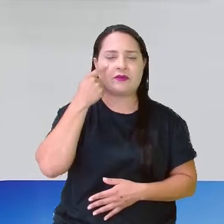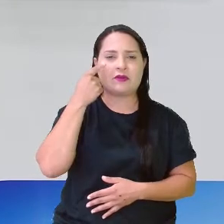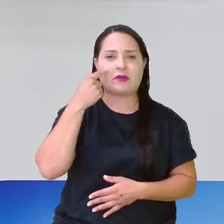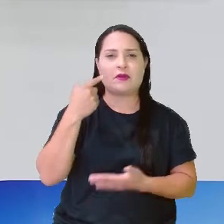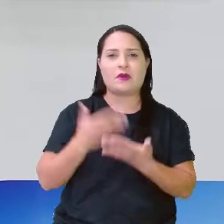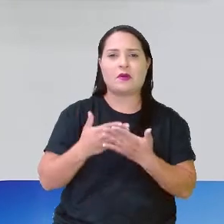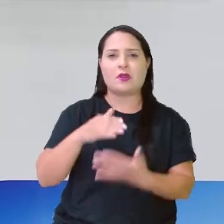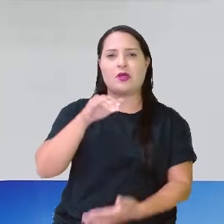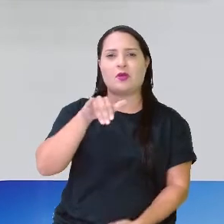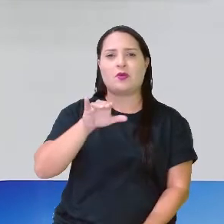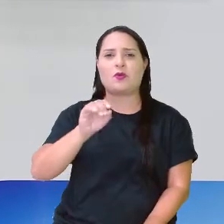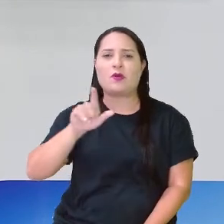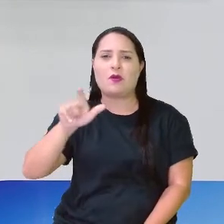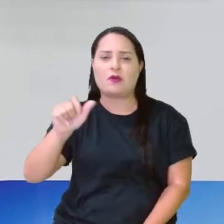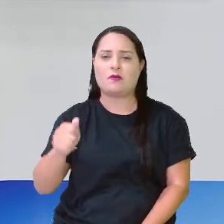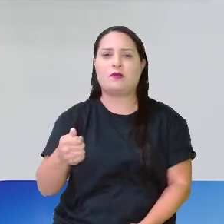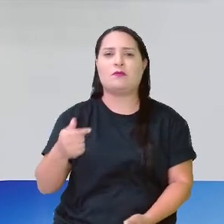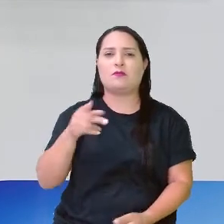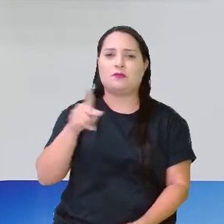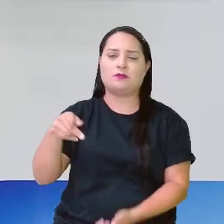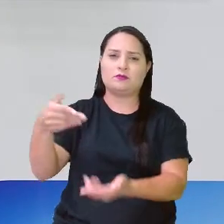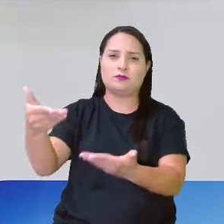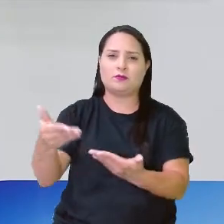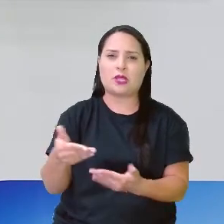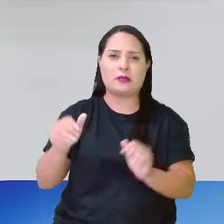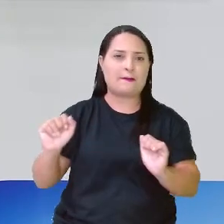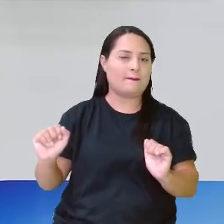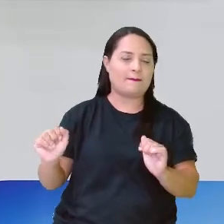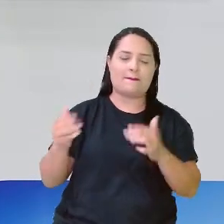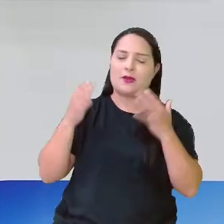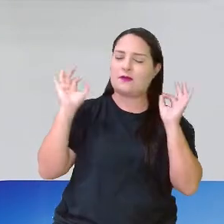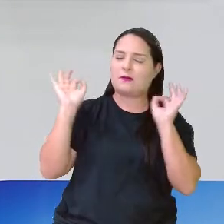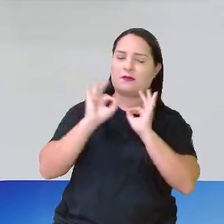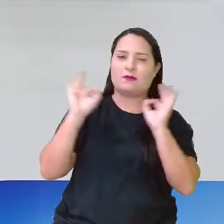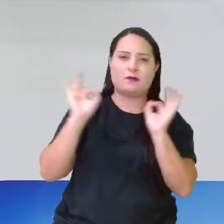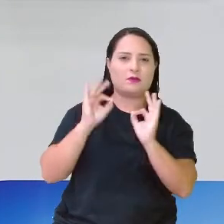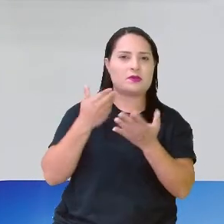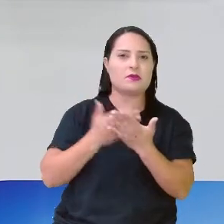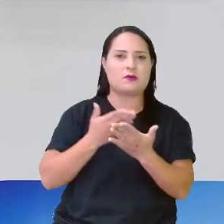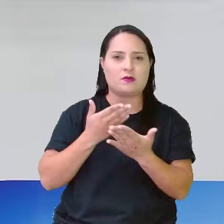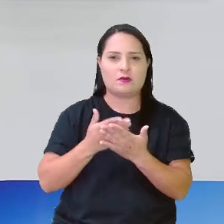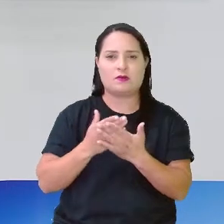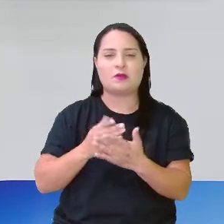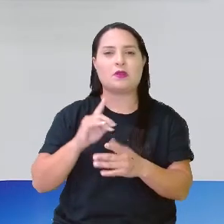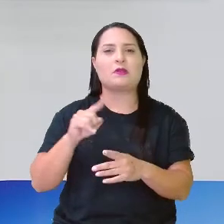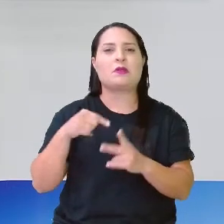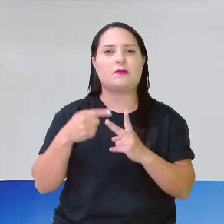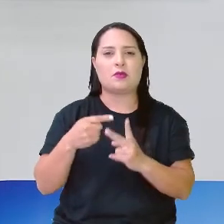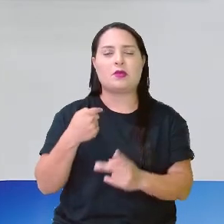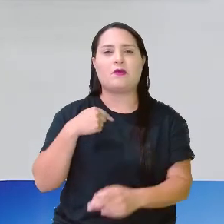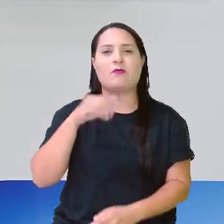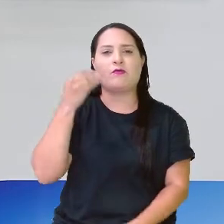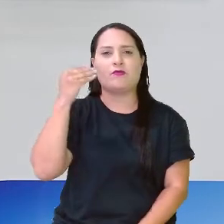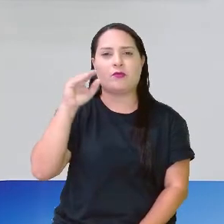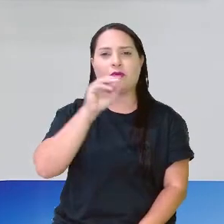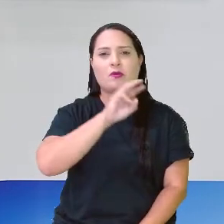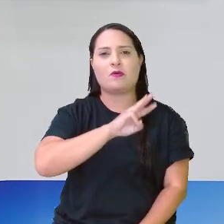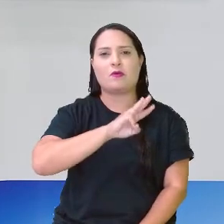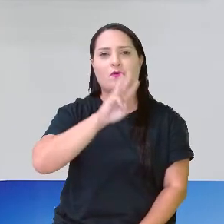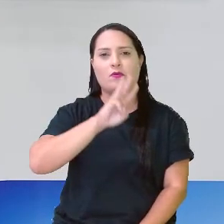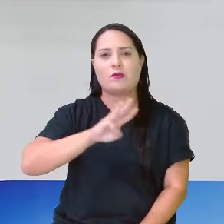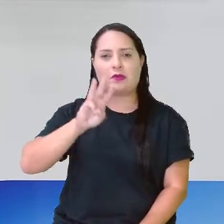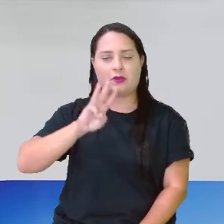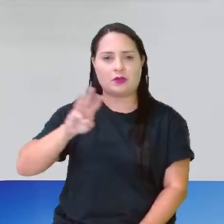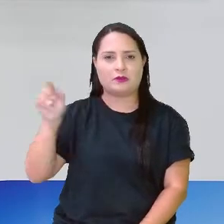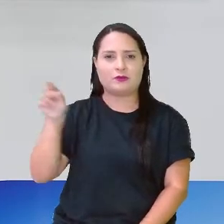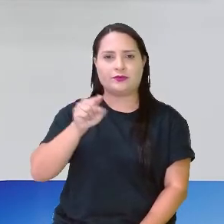professora convidada, maravilhosa aula. Então já também vou colocar aqui o link para que vocês possam acessar